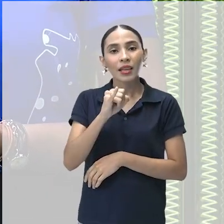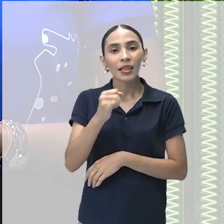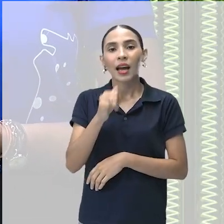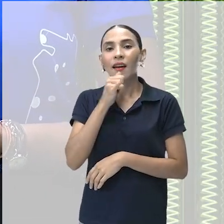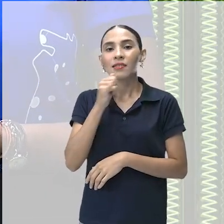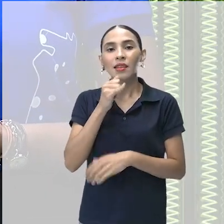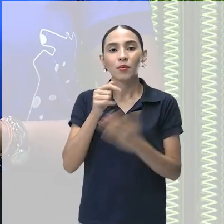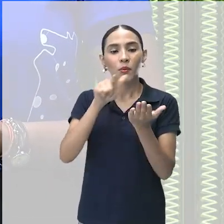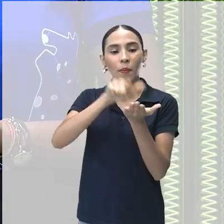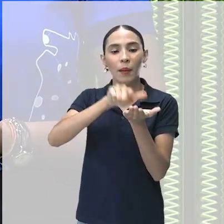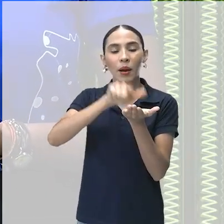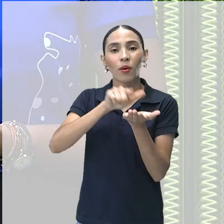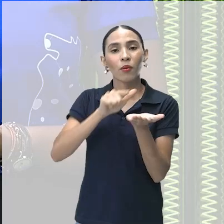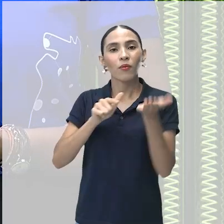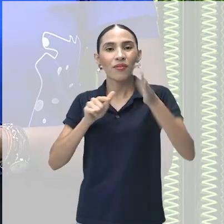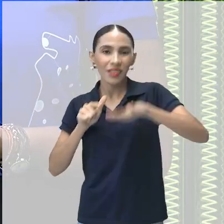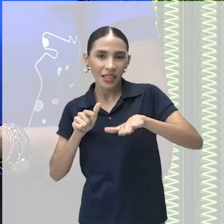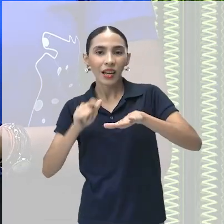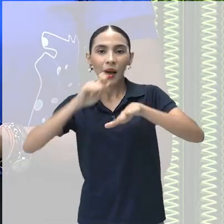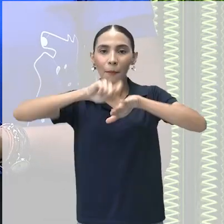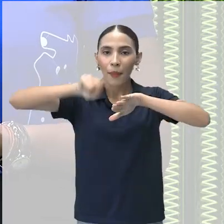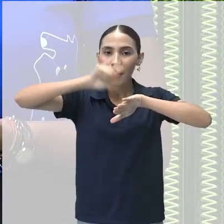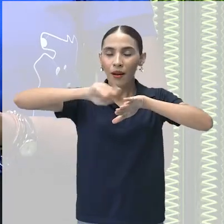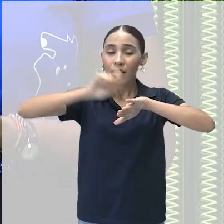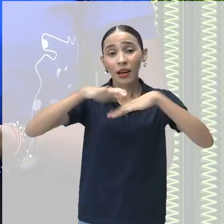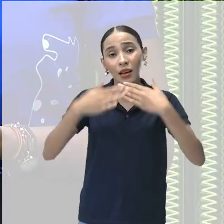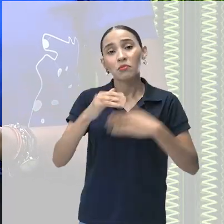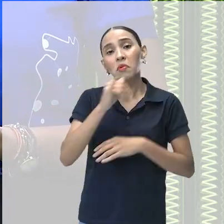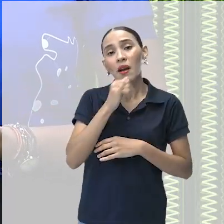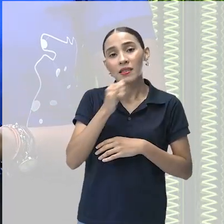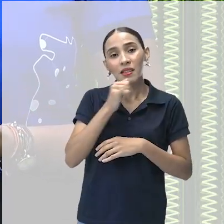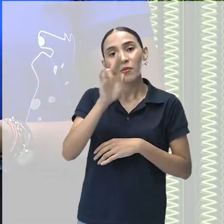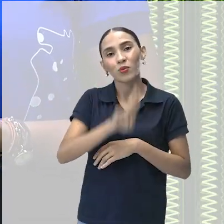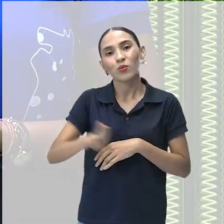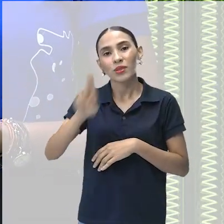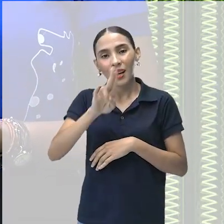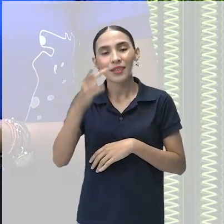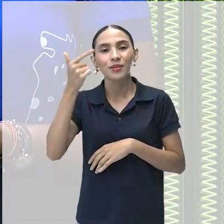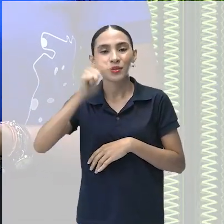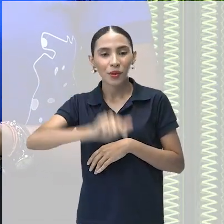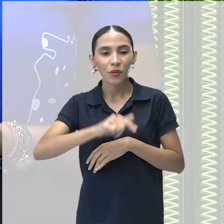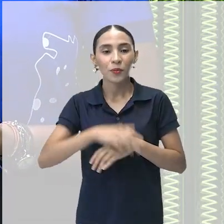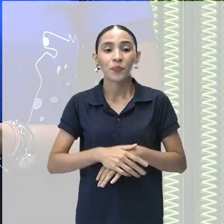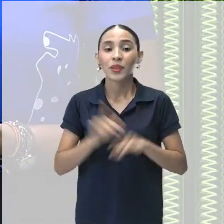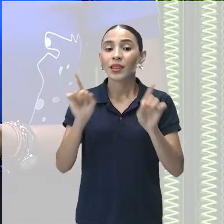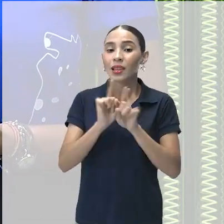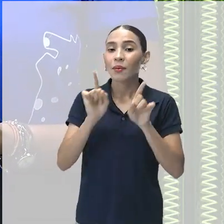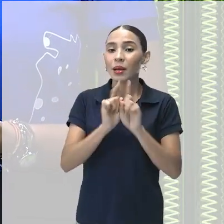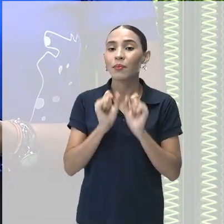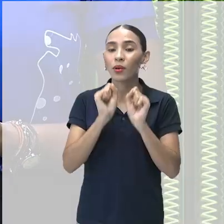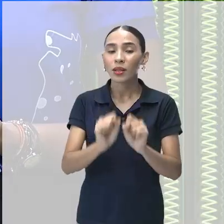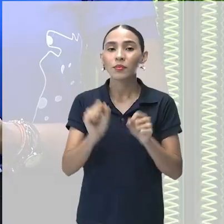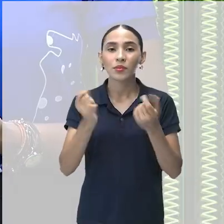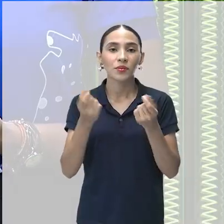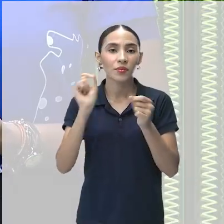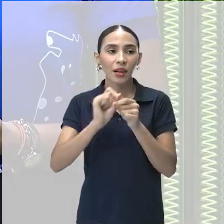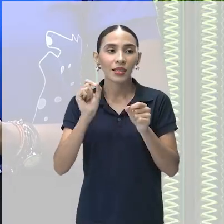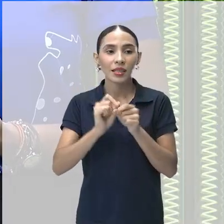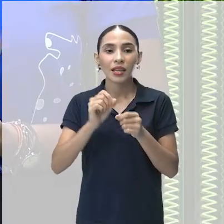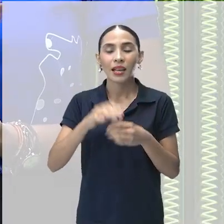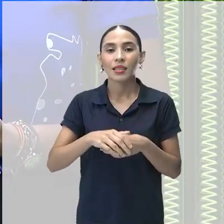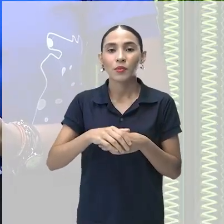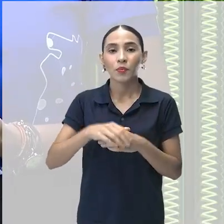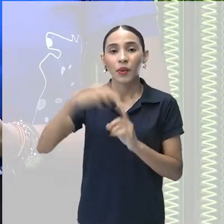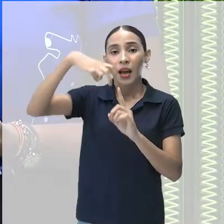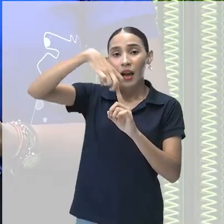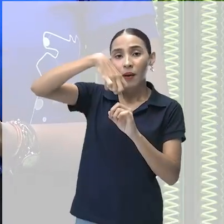verso dessa folha. É um dos exemplos de como praticar o reutilizar. E podemos também fazer isso com as garrafas PET,